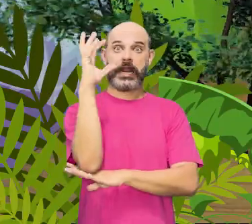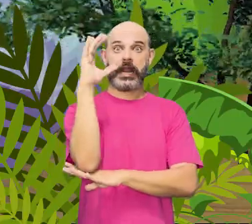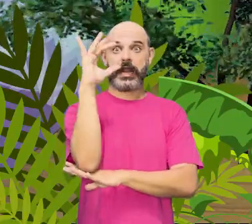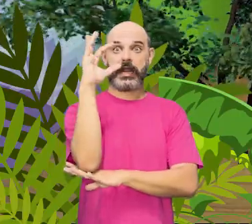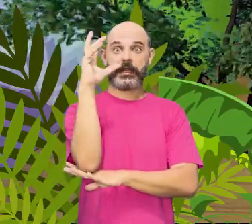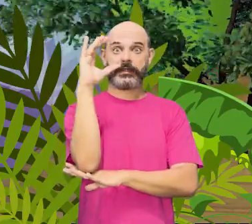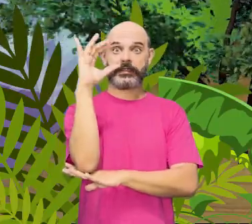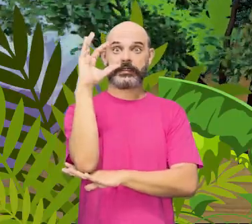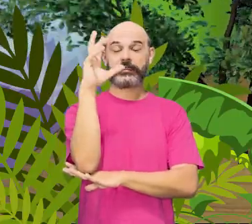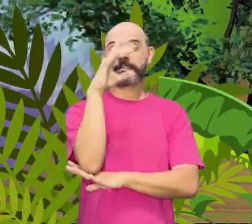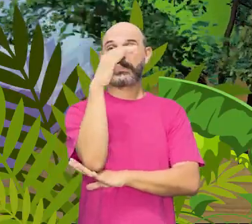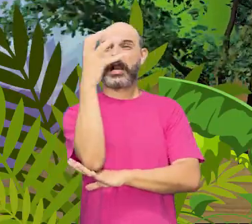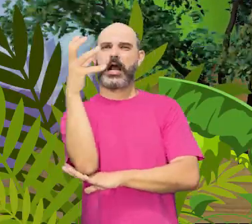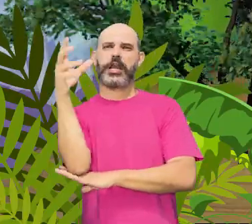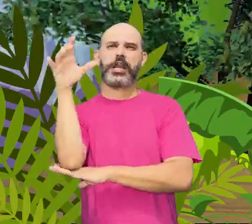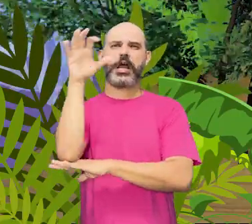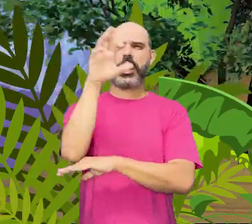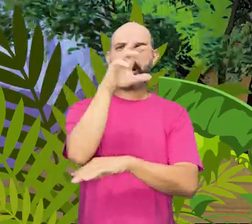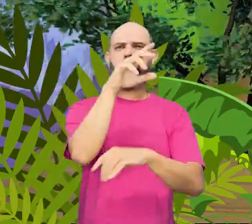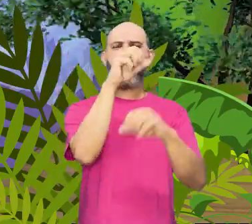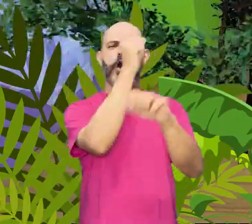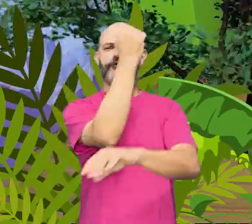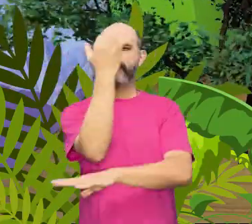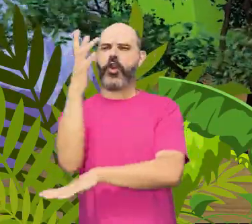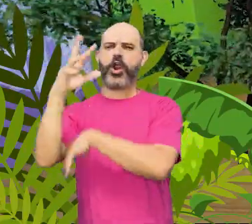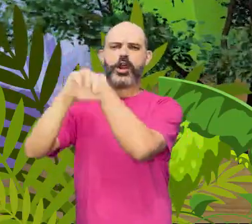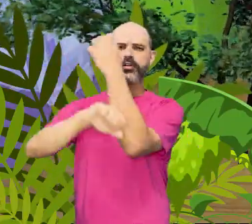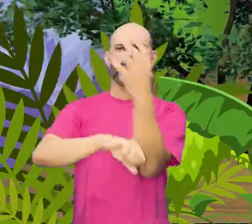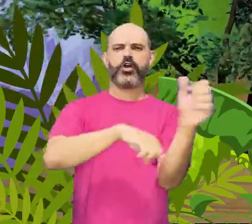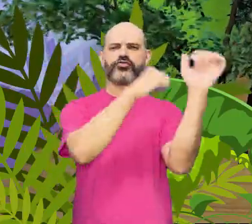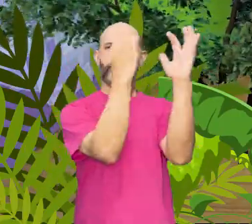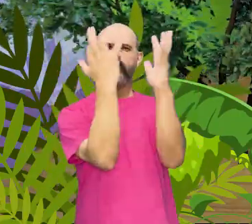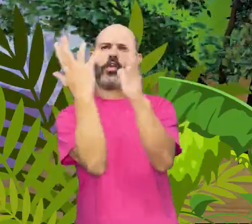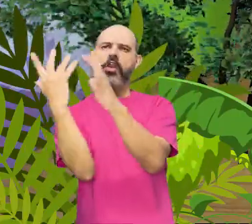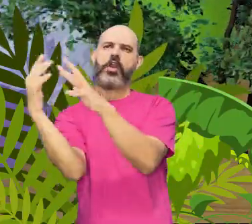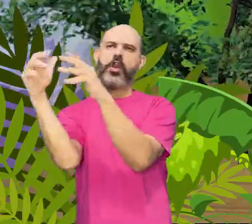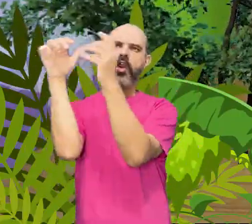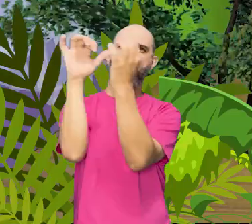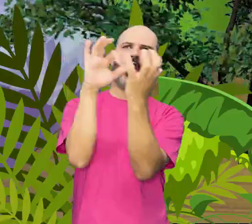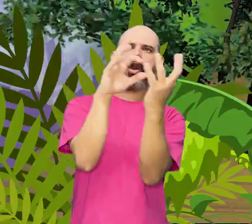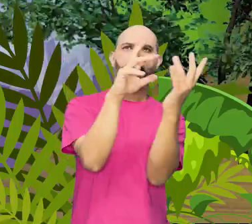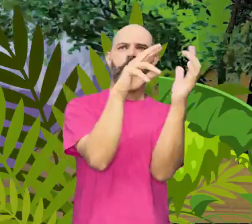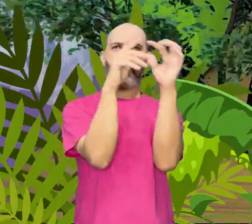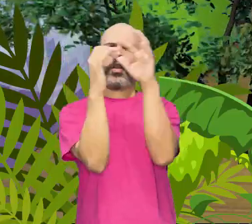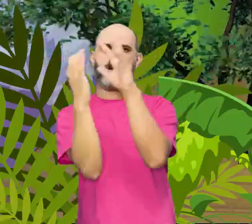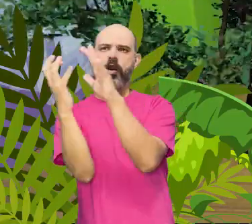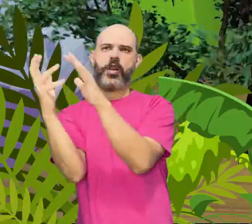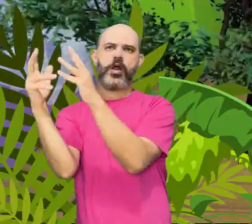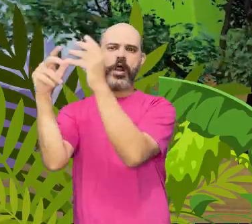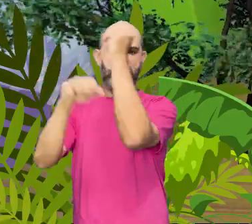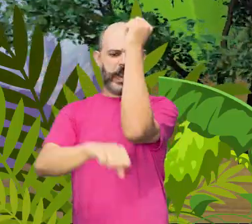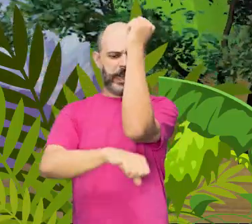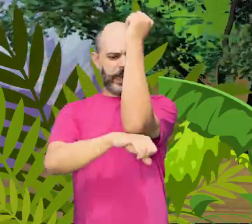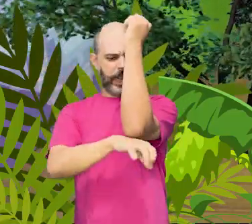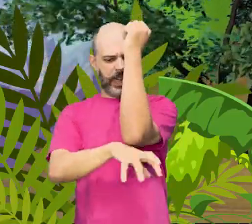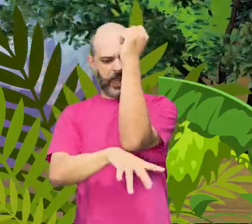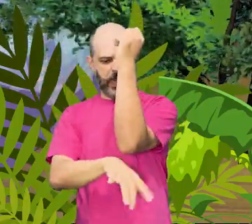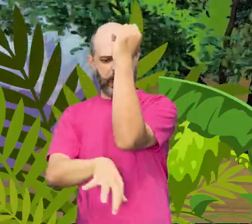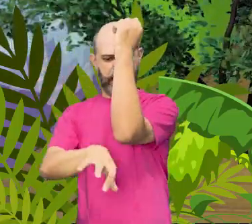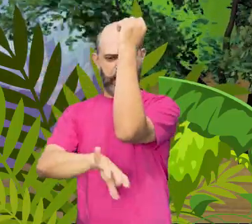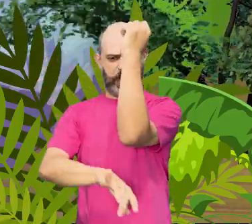As árvores dançam, e em uma floresta elas dançam em conjunto. E embaixo da terra, suas raízes